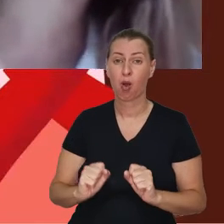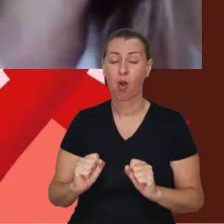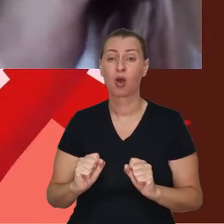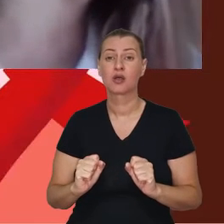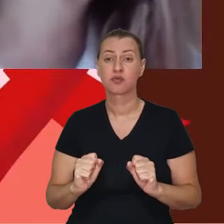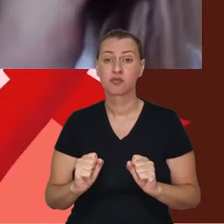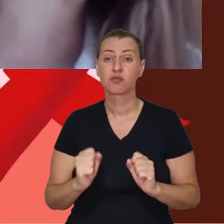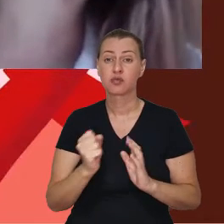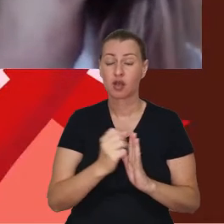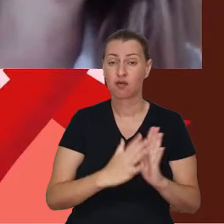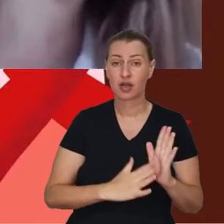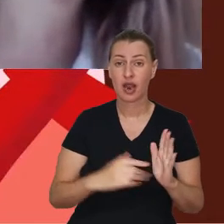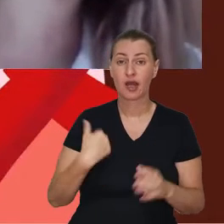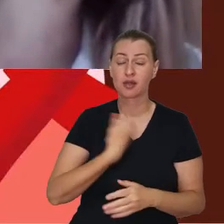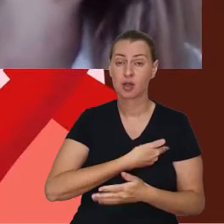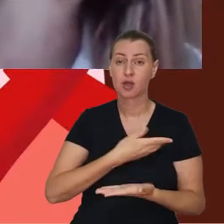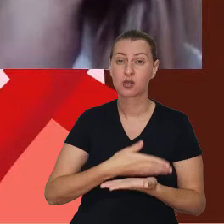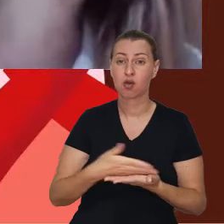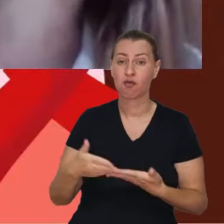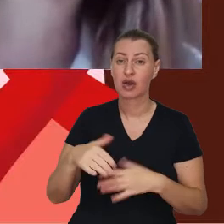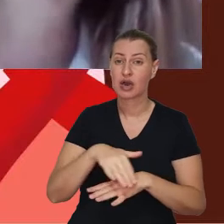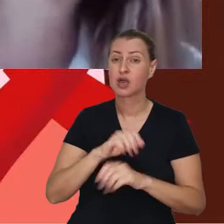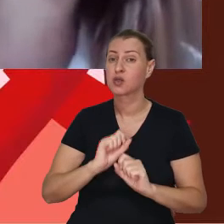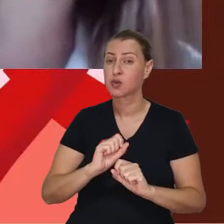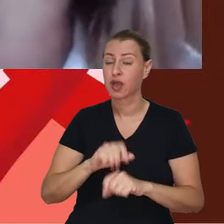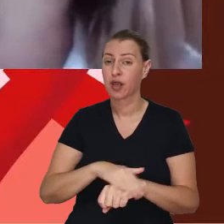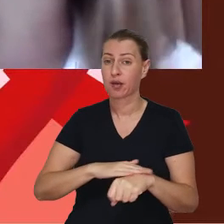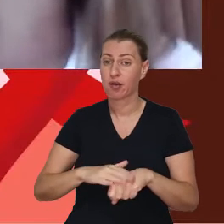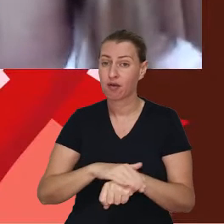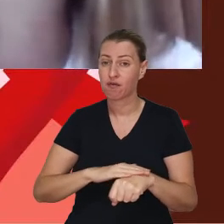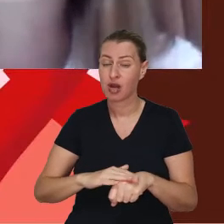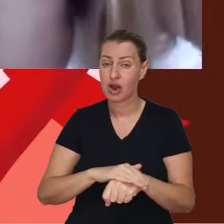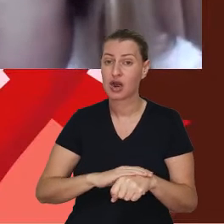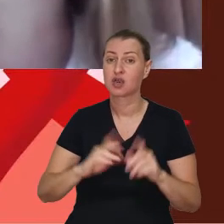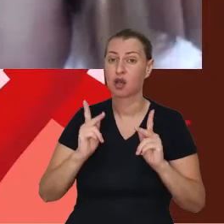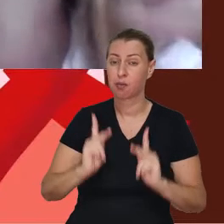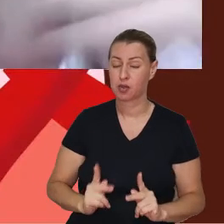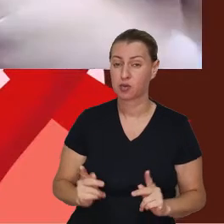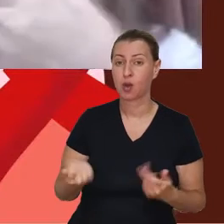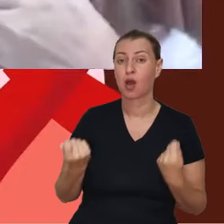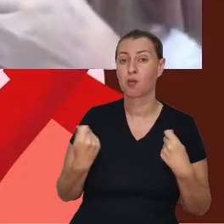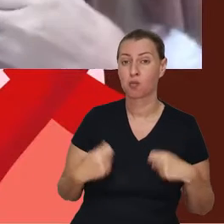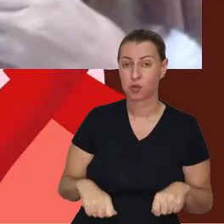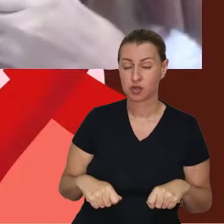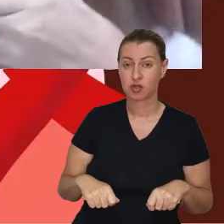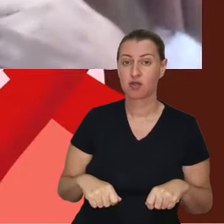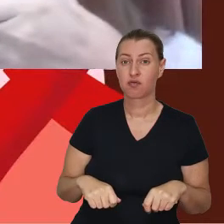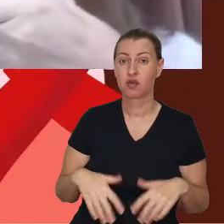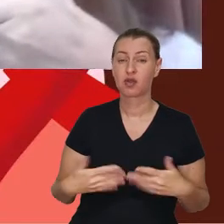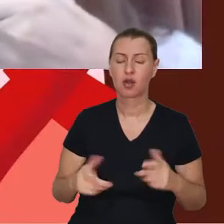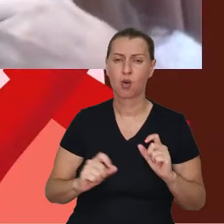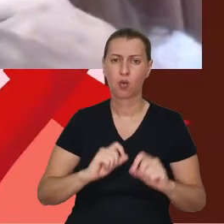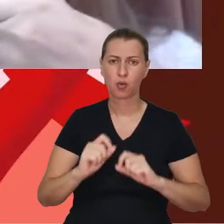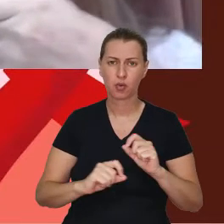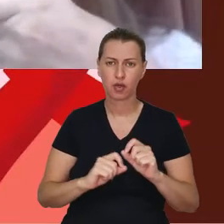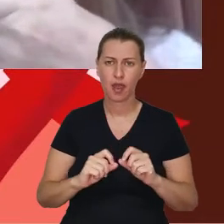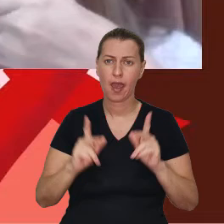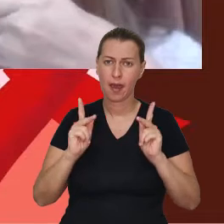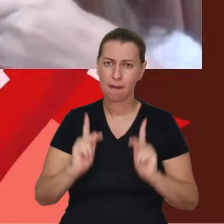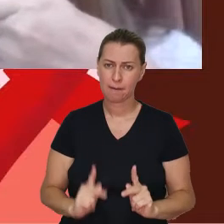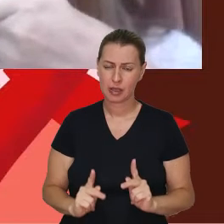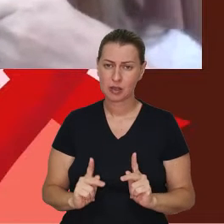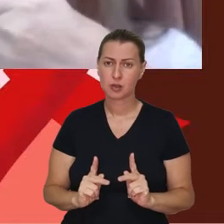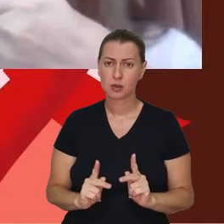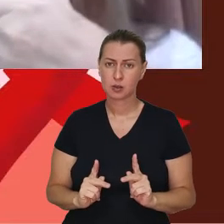avaliado, né? A gente conversa com a pessoa e é possível, não é uma determinação fechada, assim, mas essa seria as populações